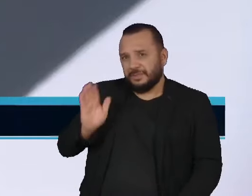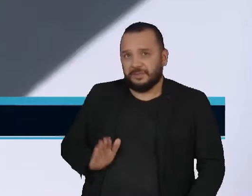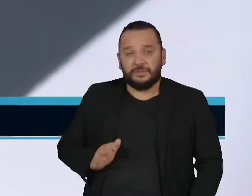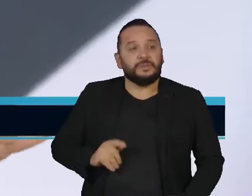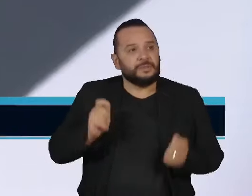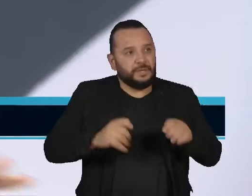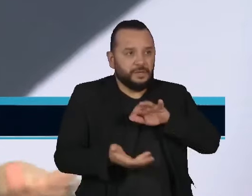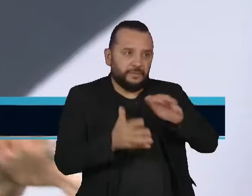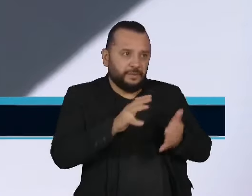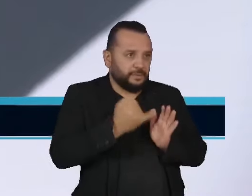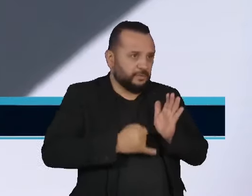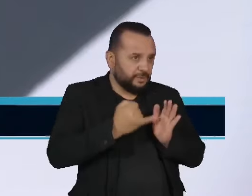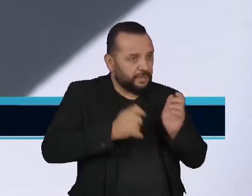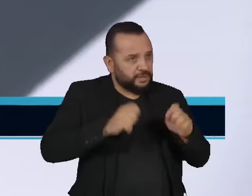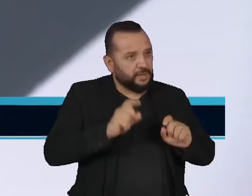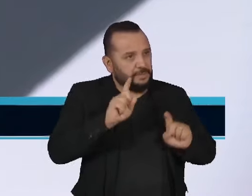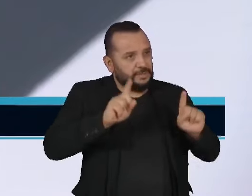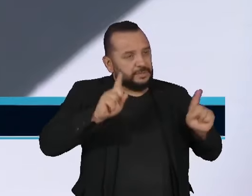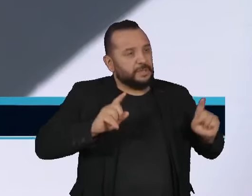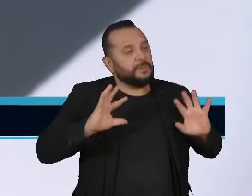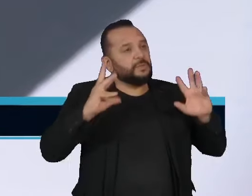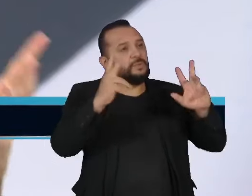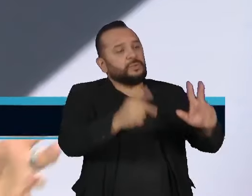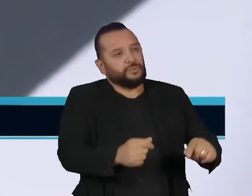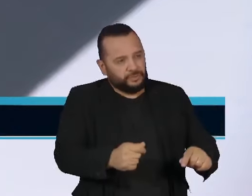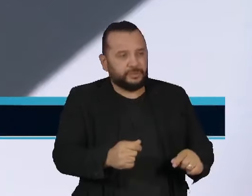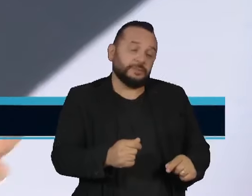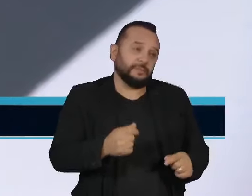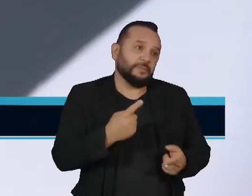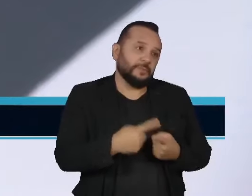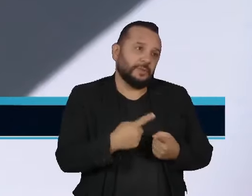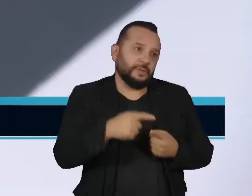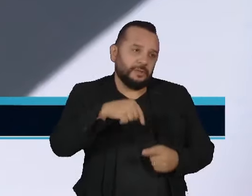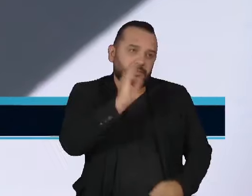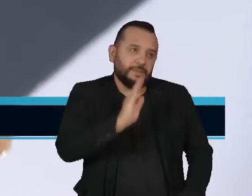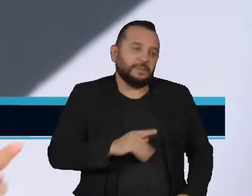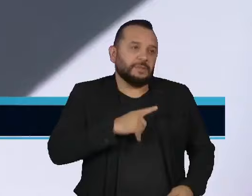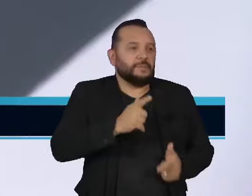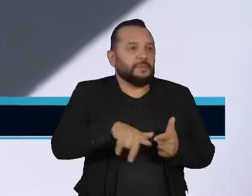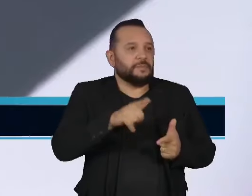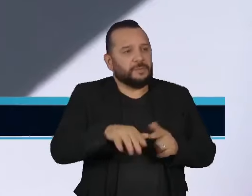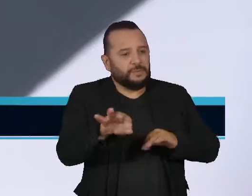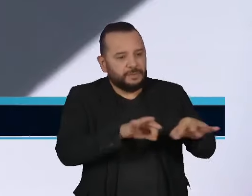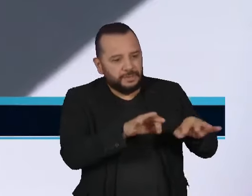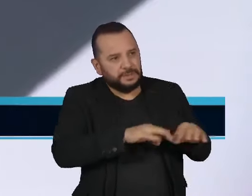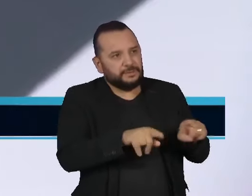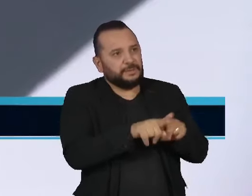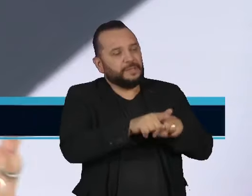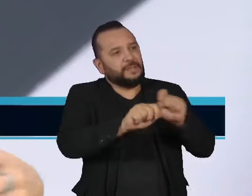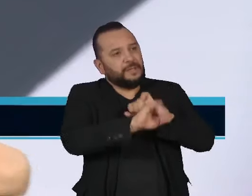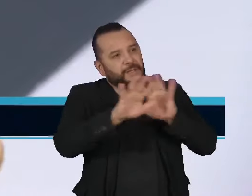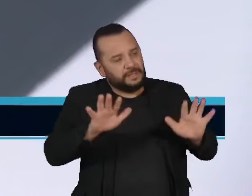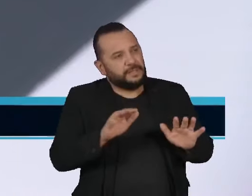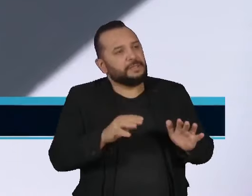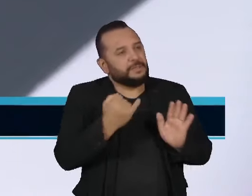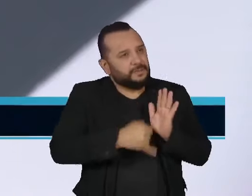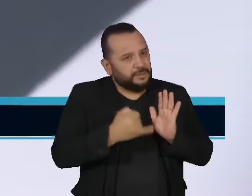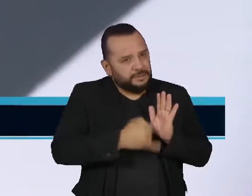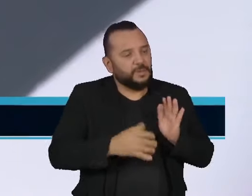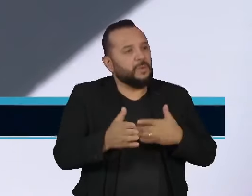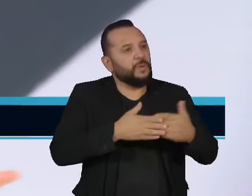para todo mundo sempre em geral, porque no caso brasileiro você tem um problema do ponto de vista de organização e transparência da tributação que qualquer um que